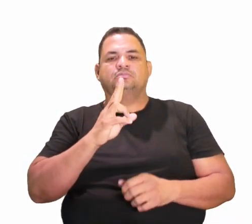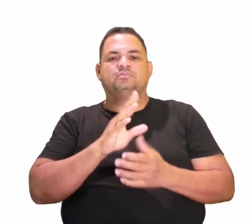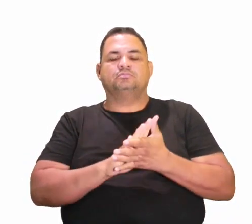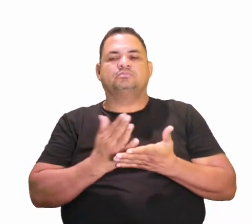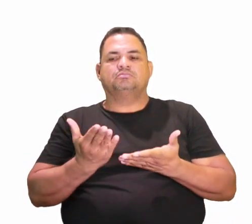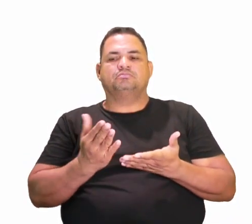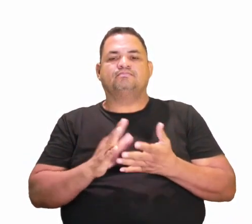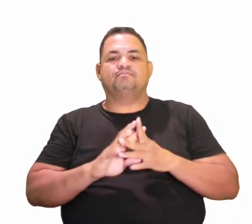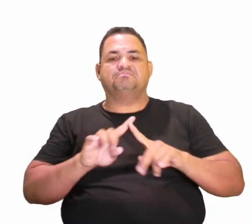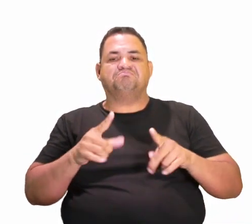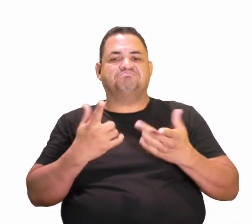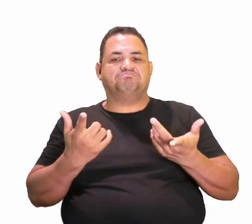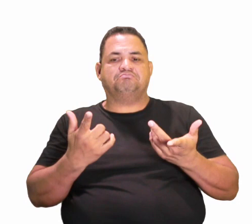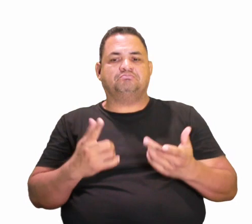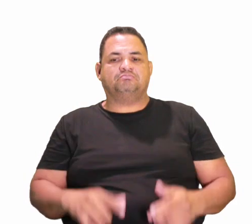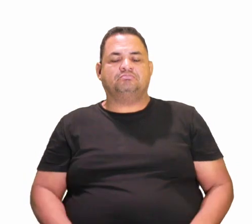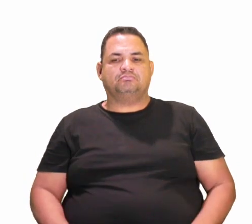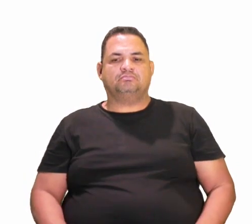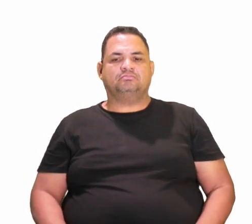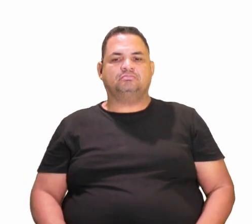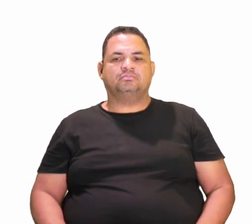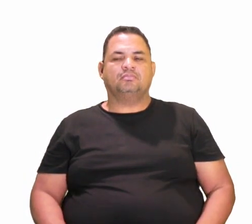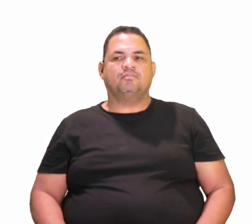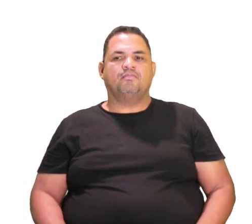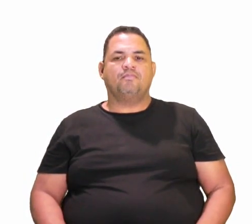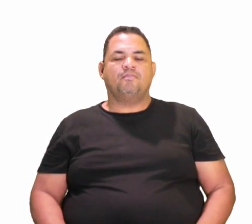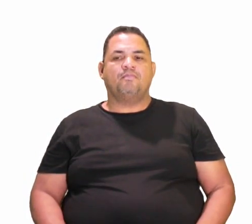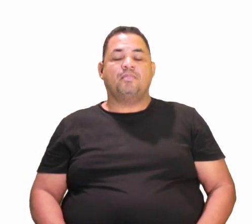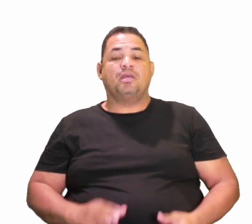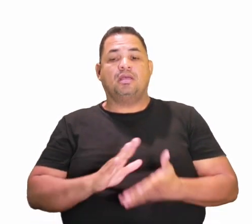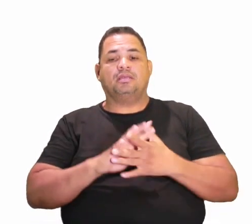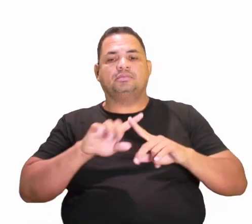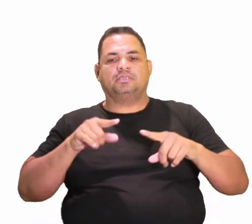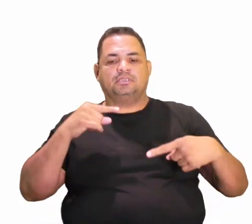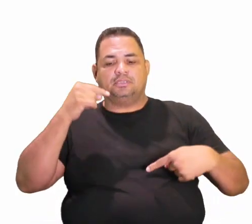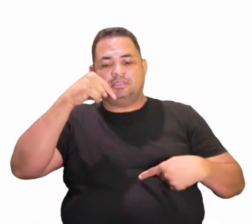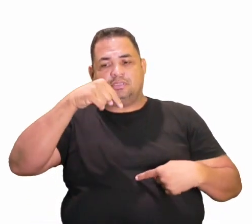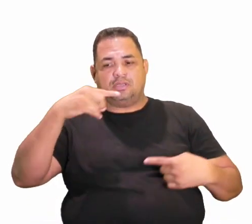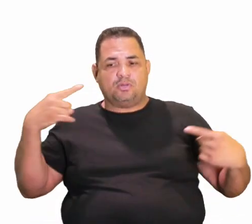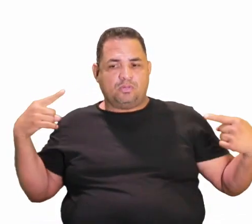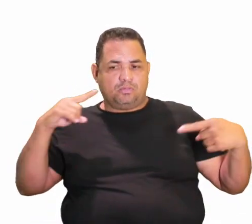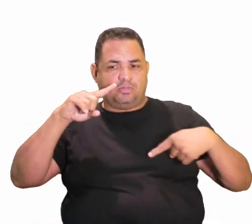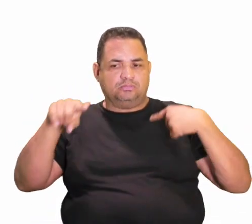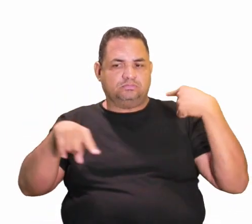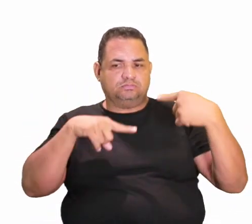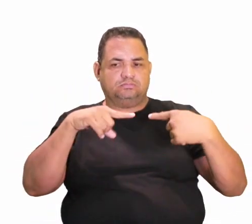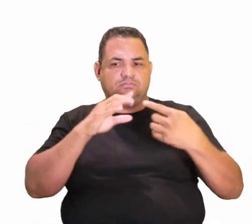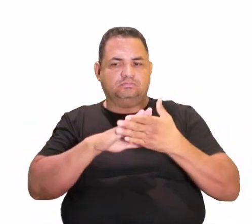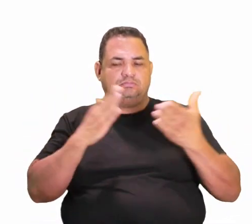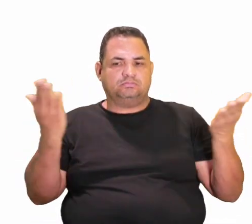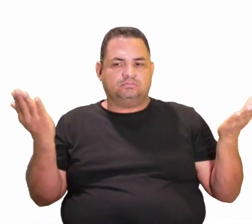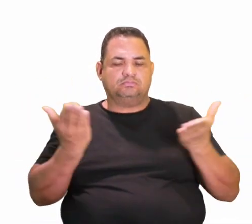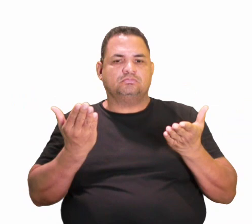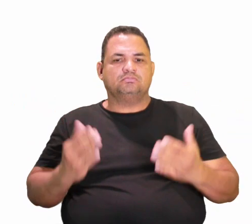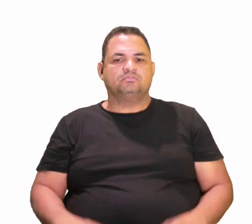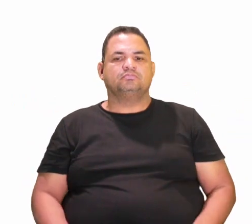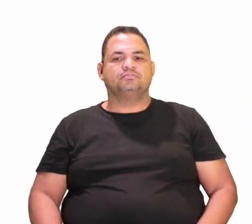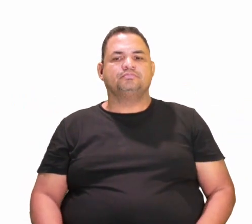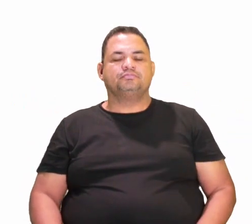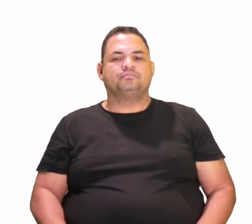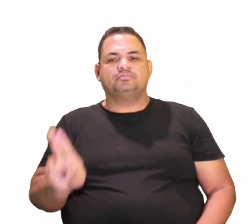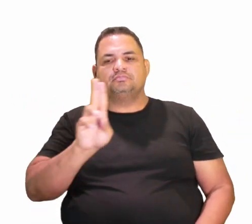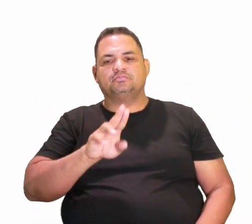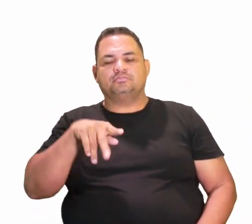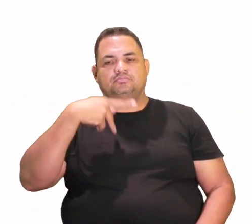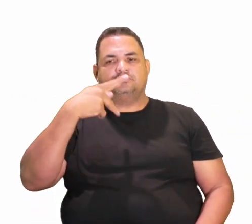meses do ano, mas não somente com meses do ano, tá? Mas aqui o foco nós vamos ver essa questão do meses do ano, tanto é que quando a gente vê aqui, ó, é usado também